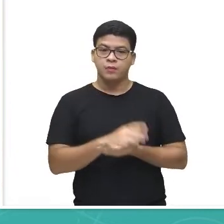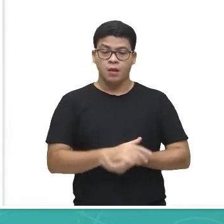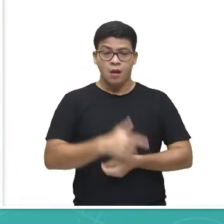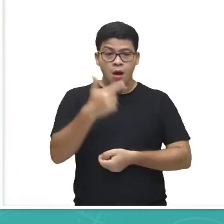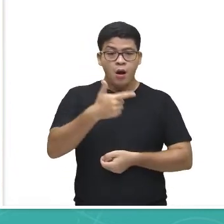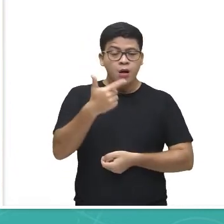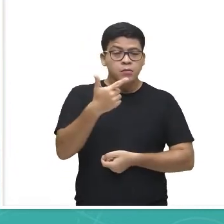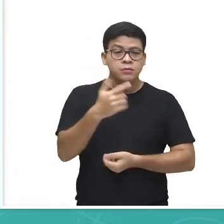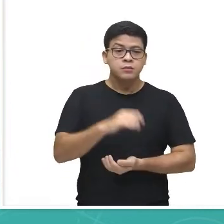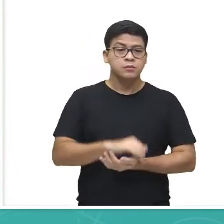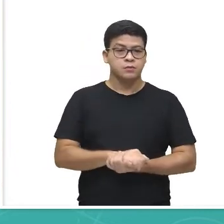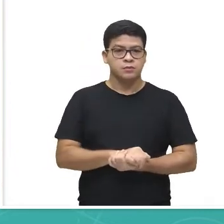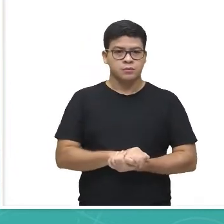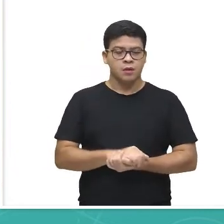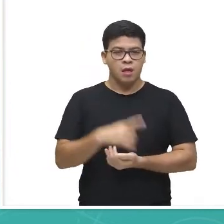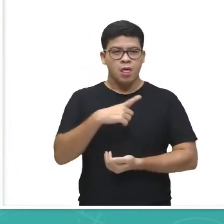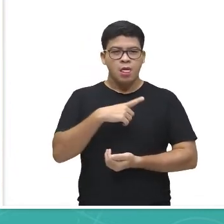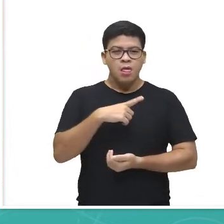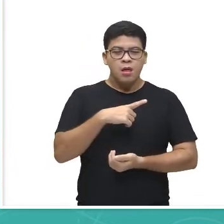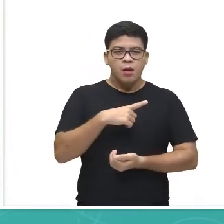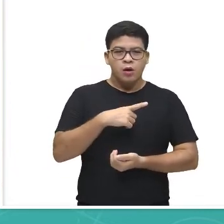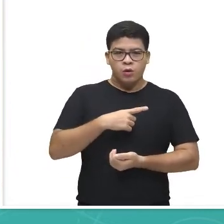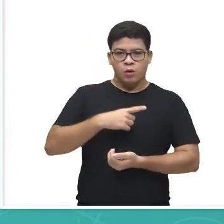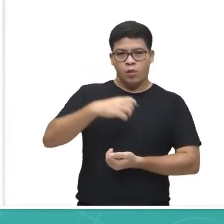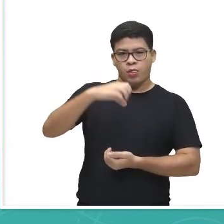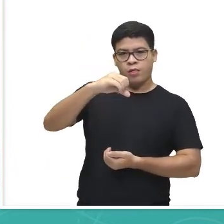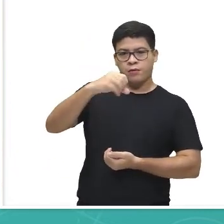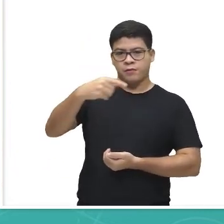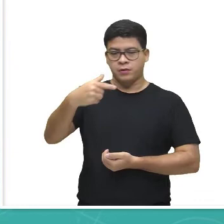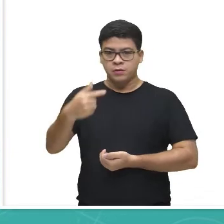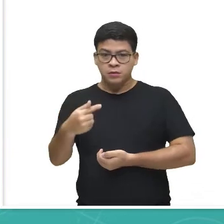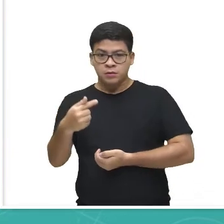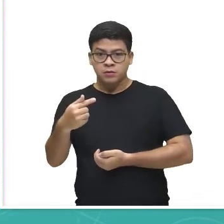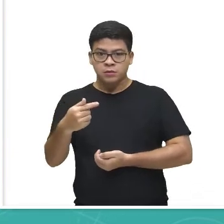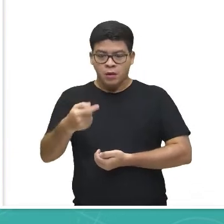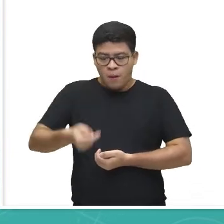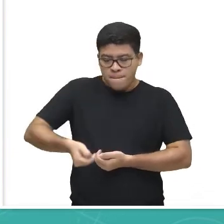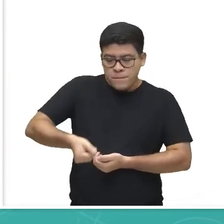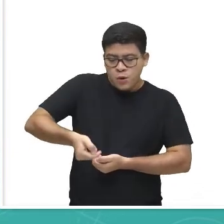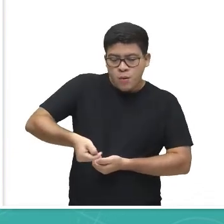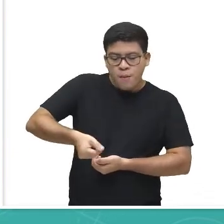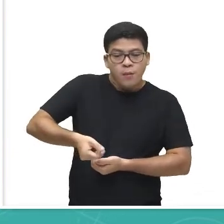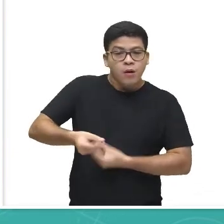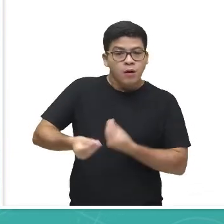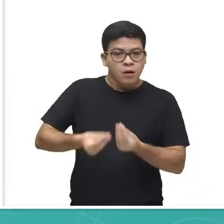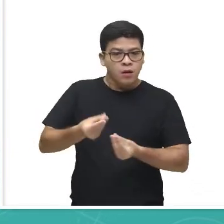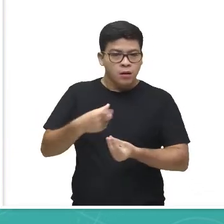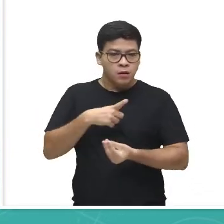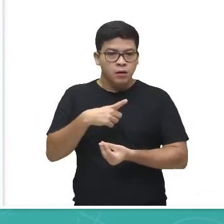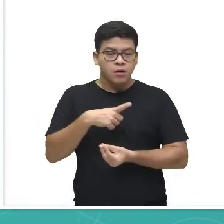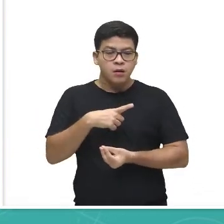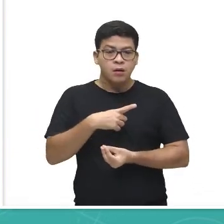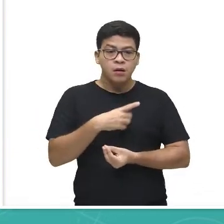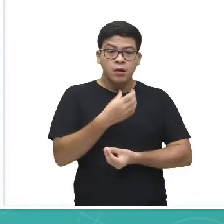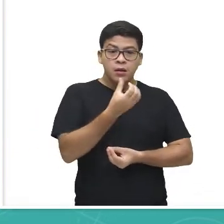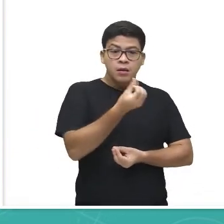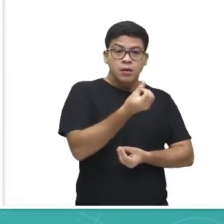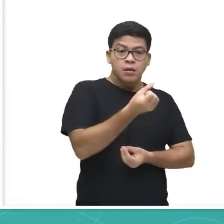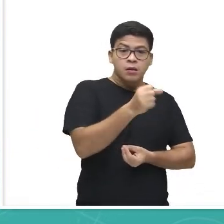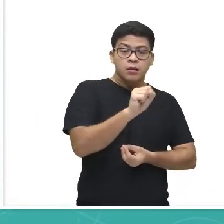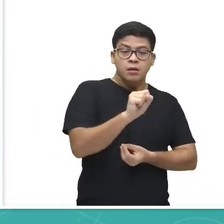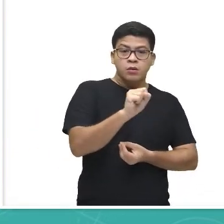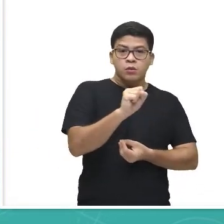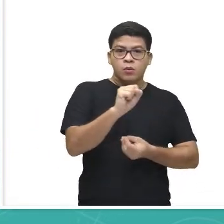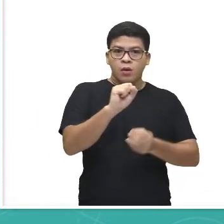2. Joãozinho tem 97 bolinhas de gude. Paulinho tem 68 a menos que Joãozinho.